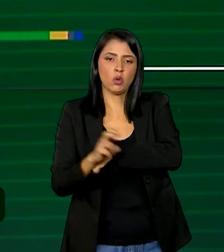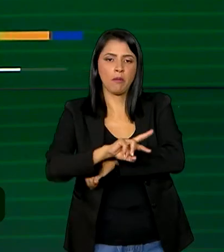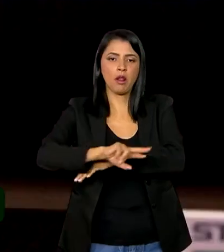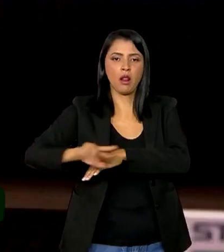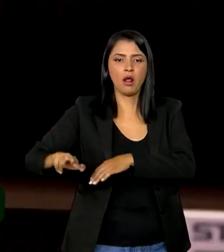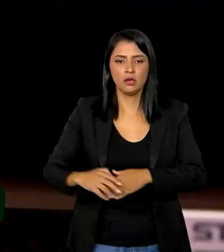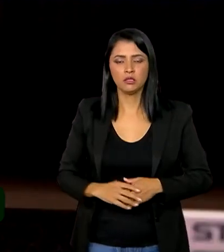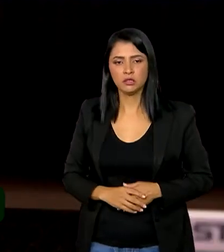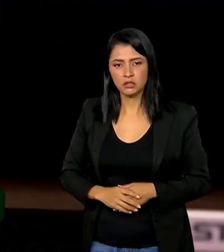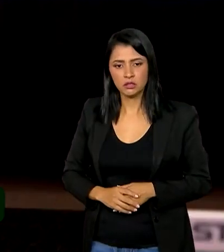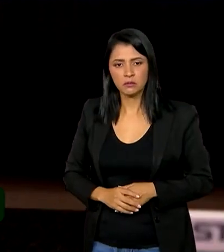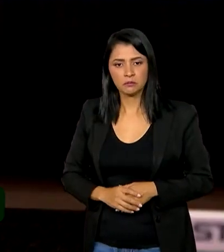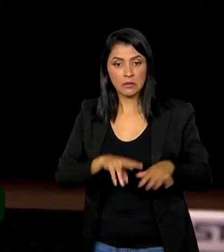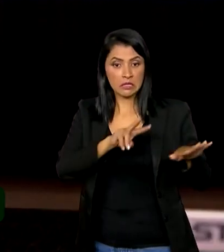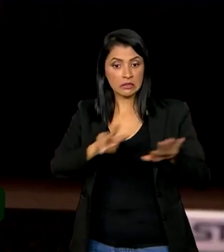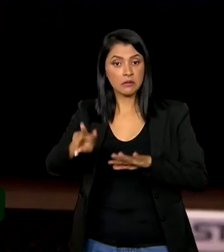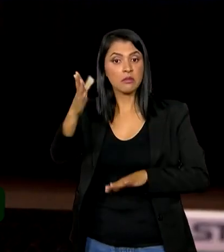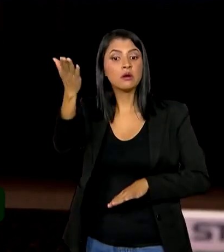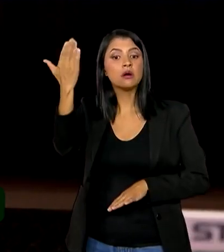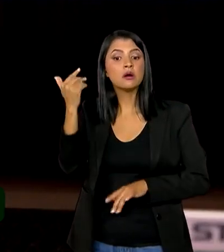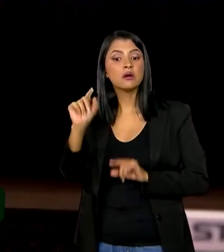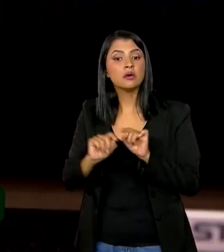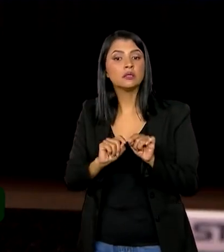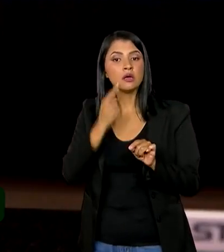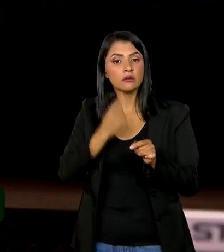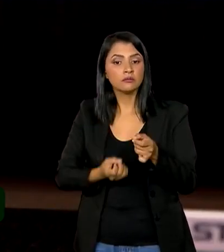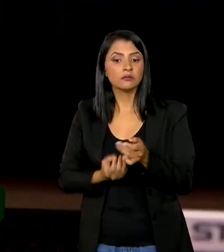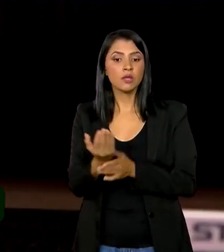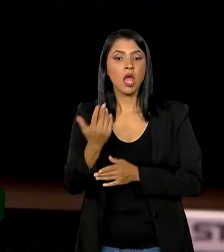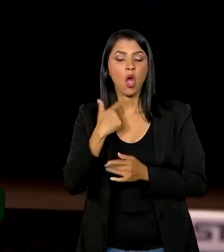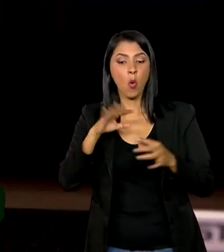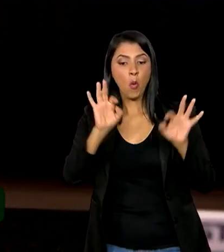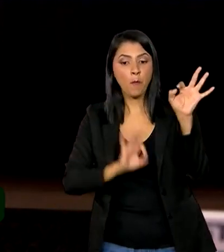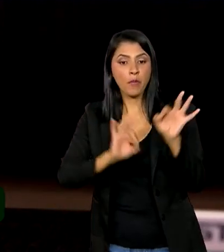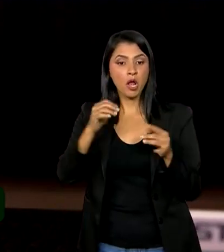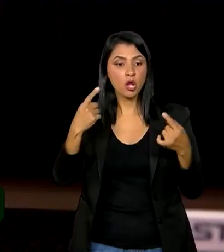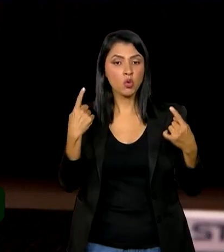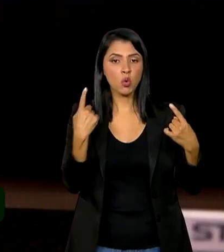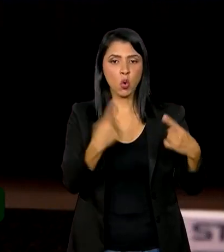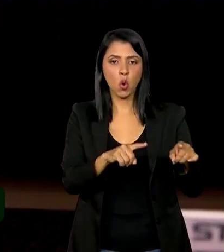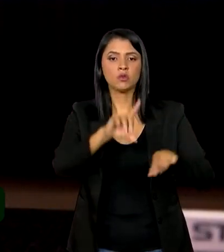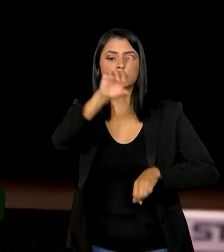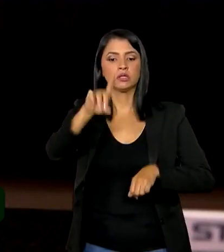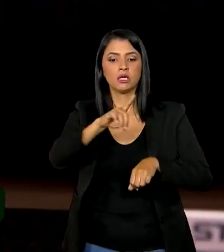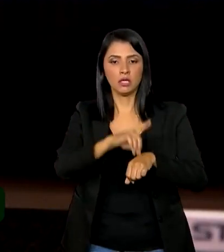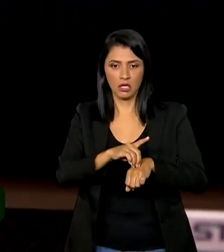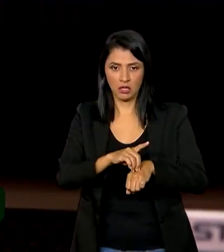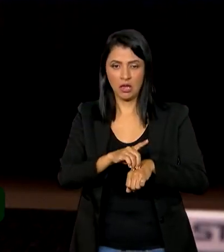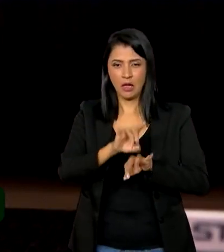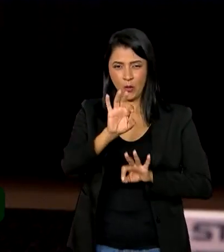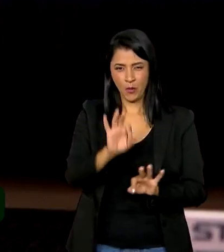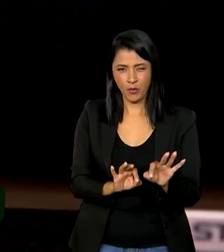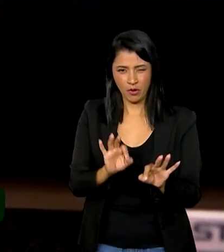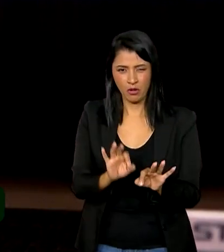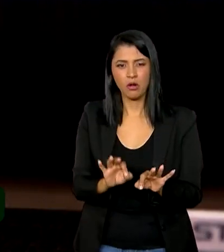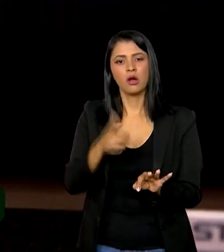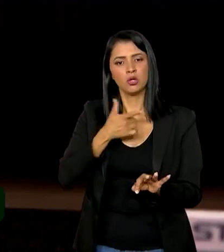na forma de estruturas como hospitais de campanha, quando há esse tipo de crise de assistência